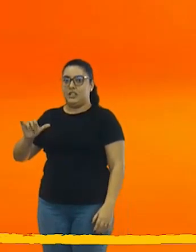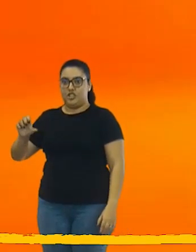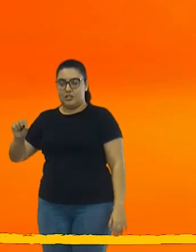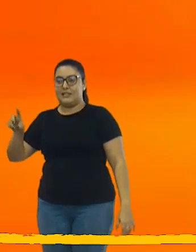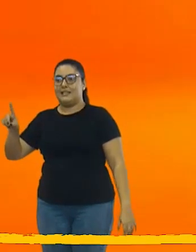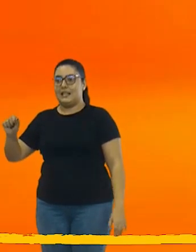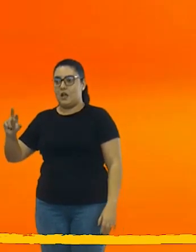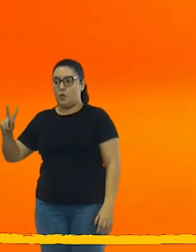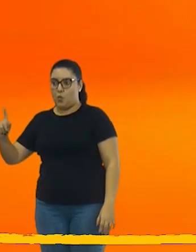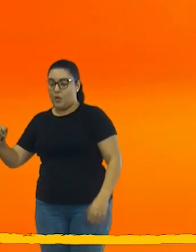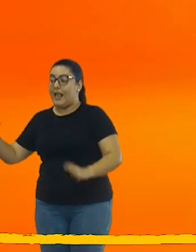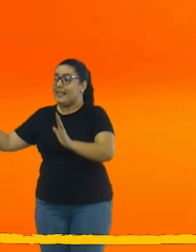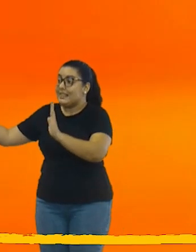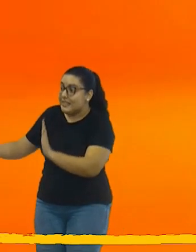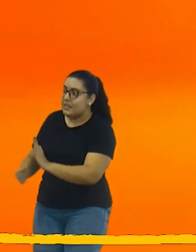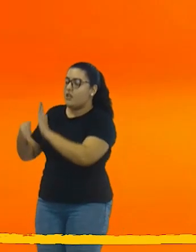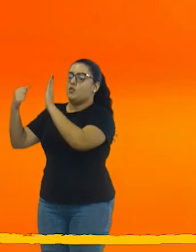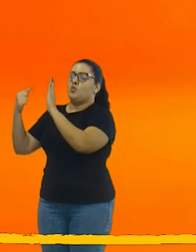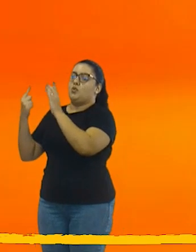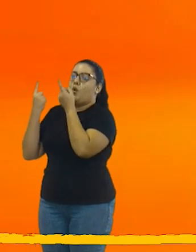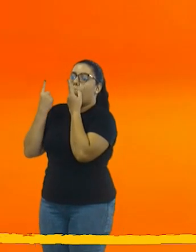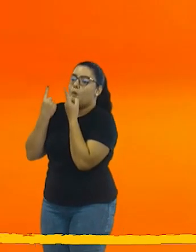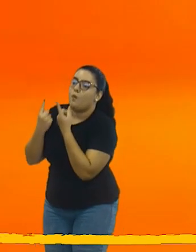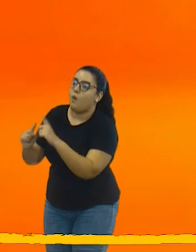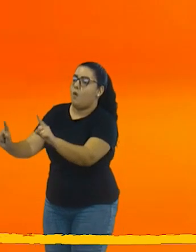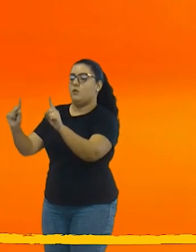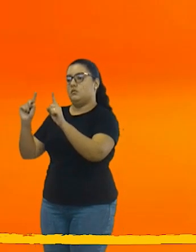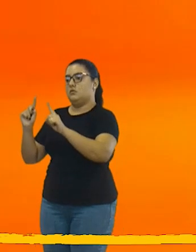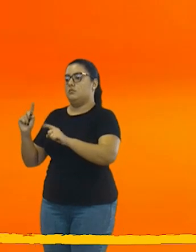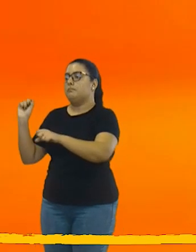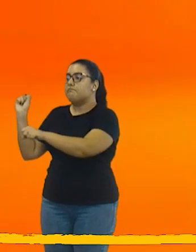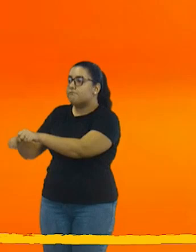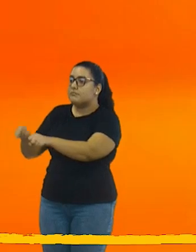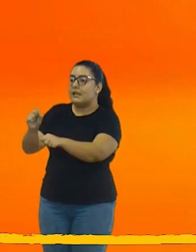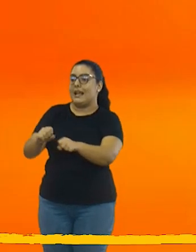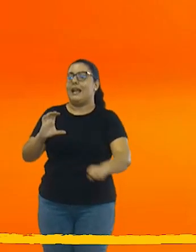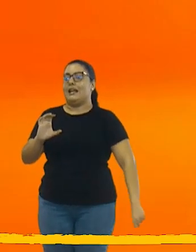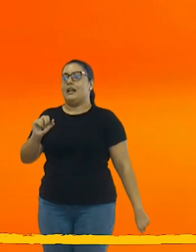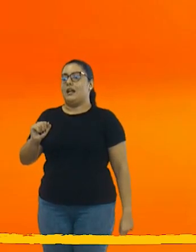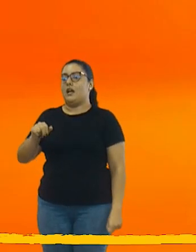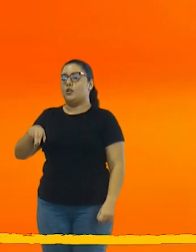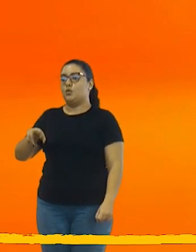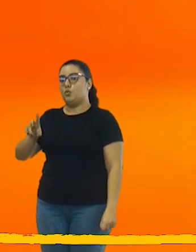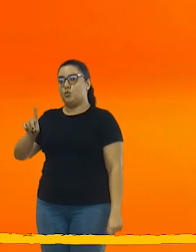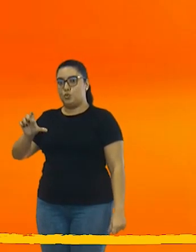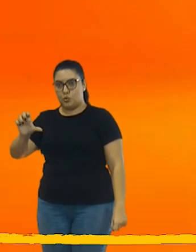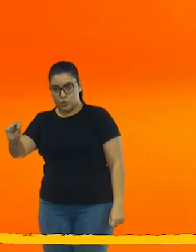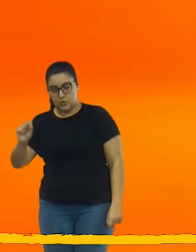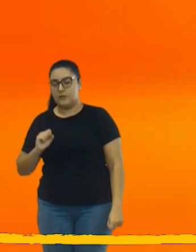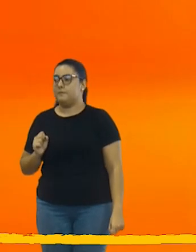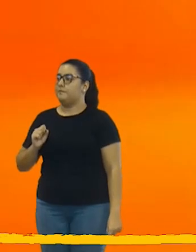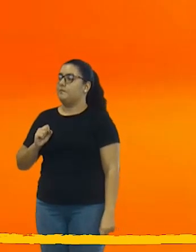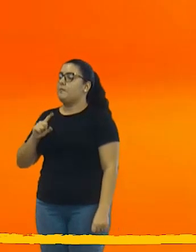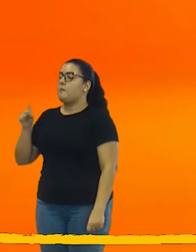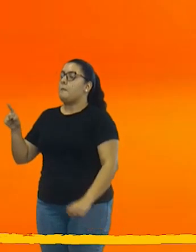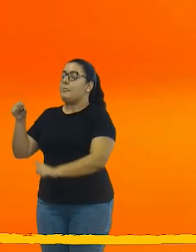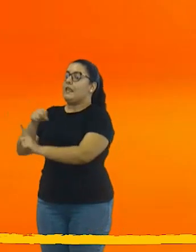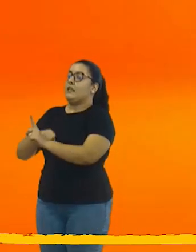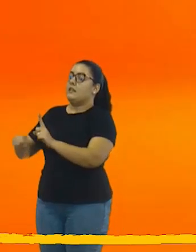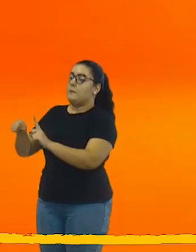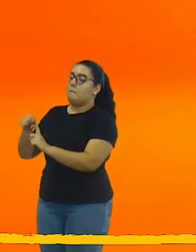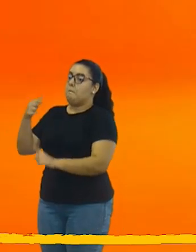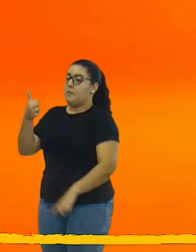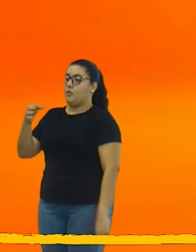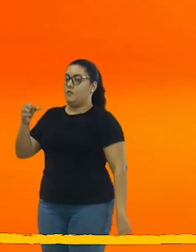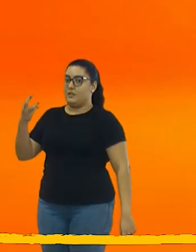Sertões, denunciando o massacre e o genocídio de Canudos, o regionalismo social de